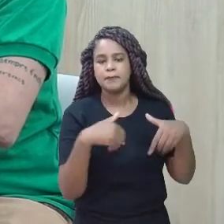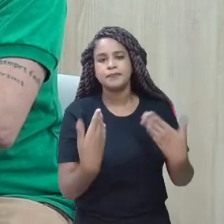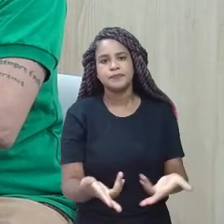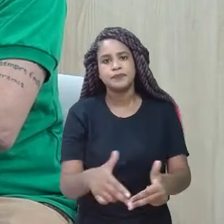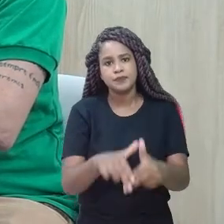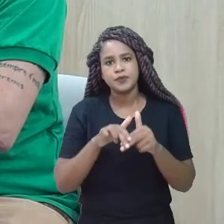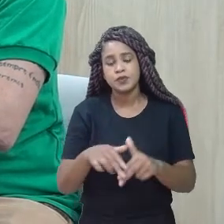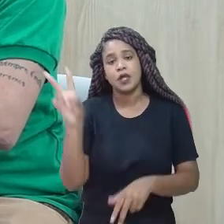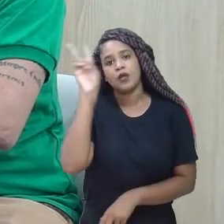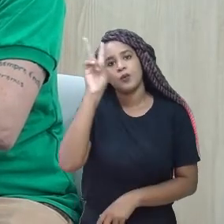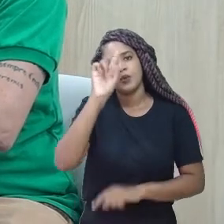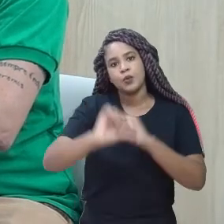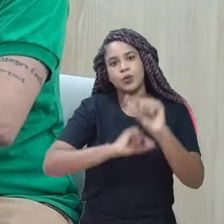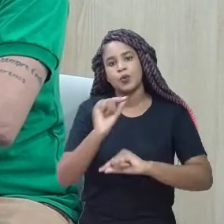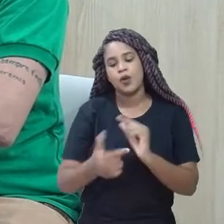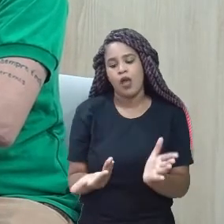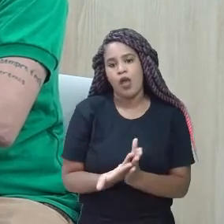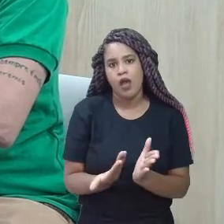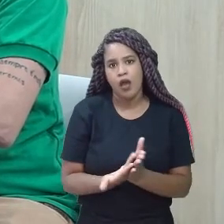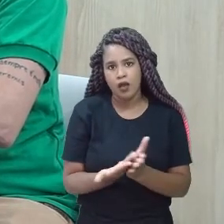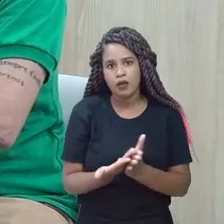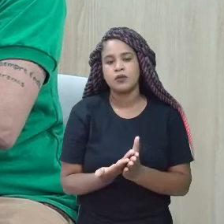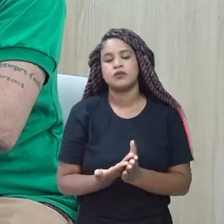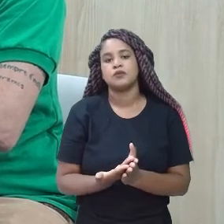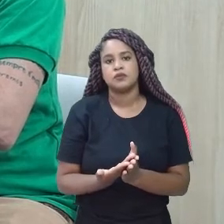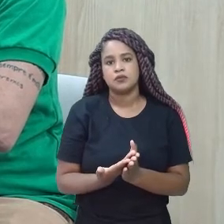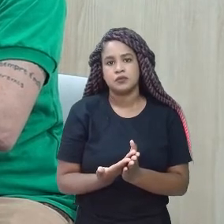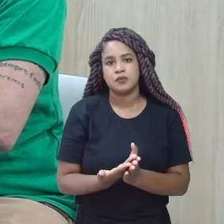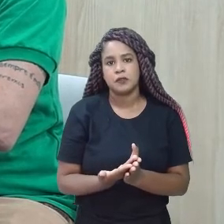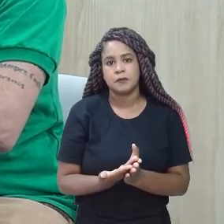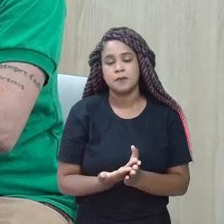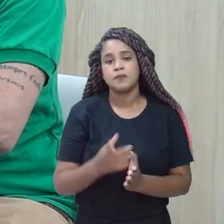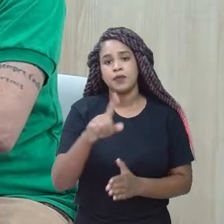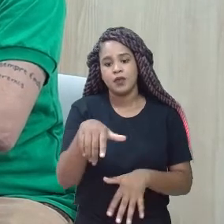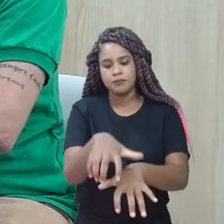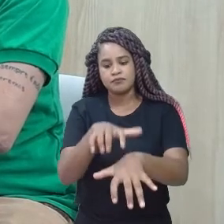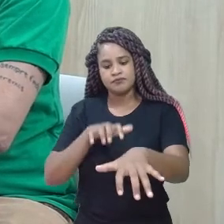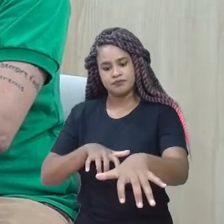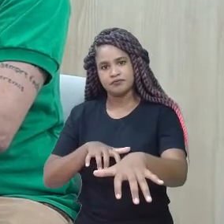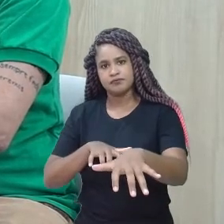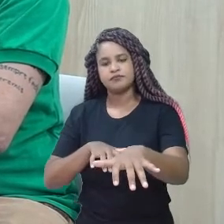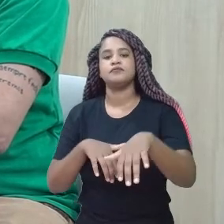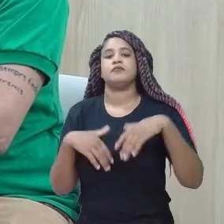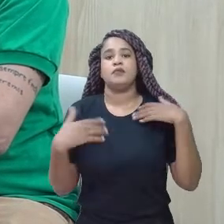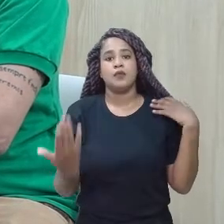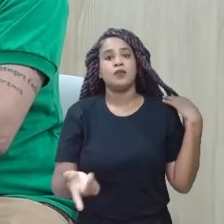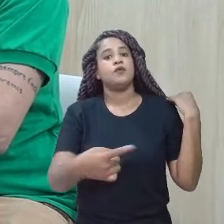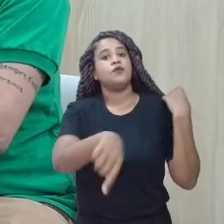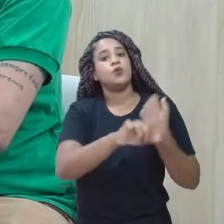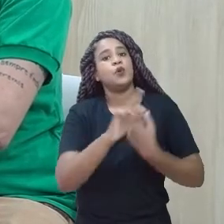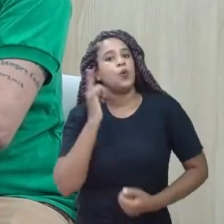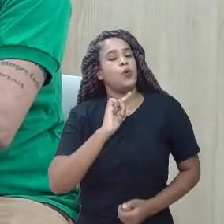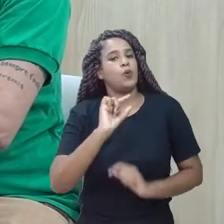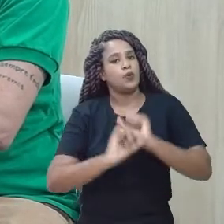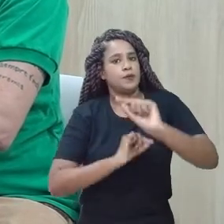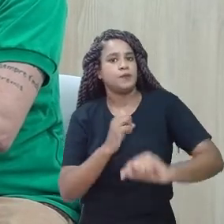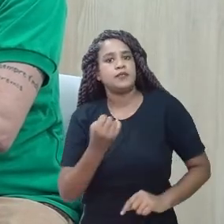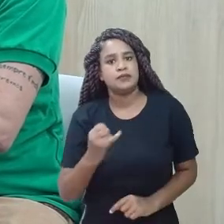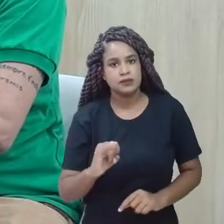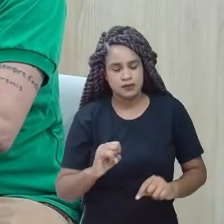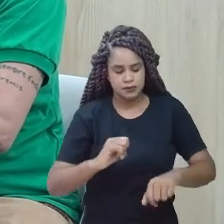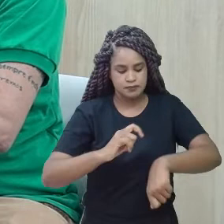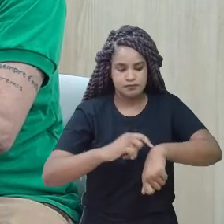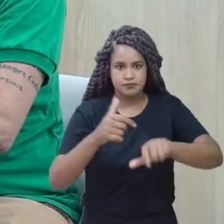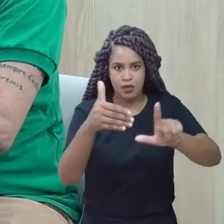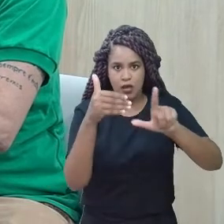Lembrando que essa aula, o formato da nossa aula, uma aula digital, então você tem a possibilidade, se você está vendo ao